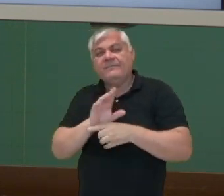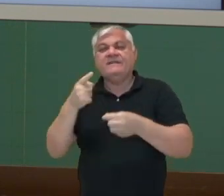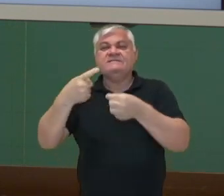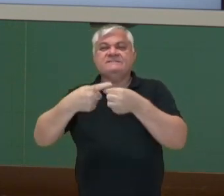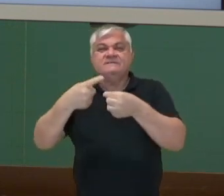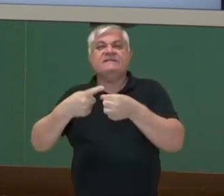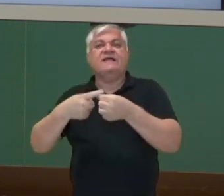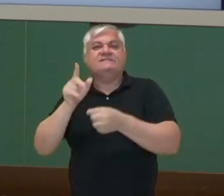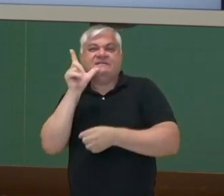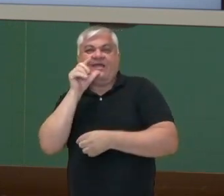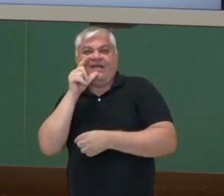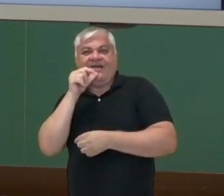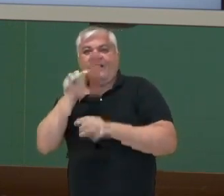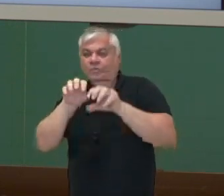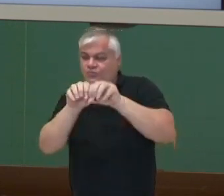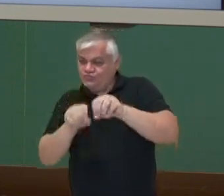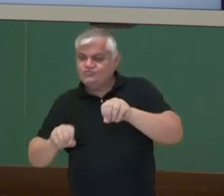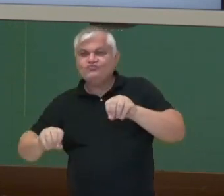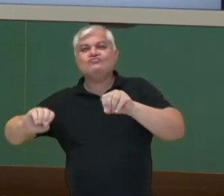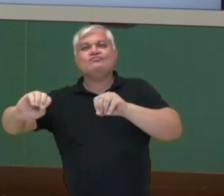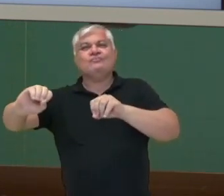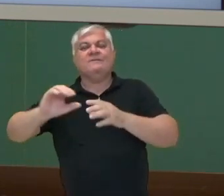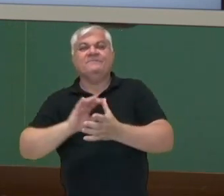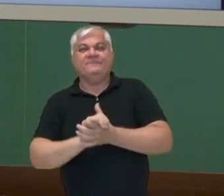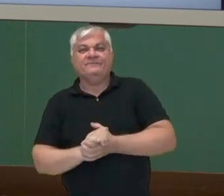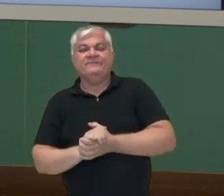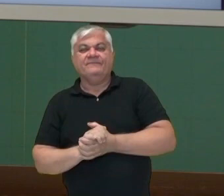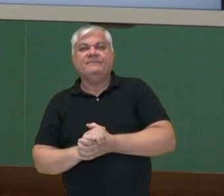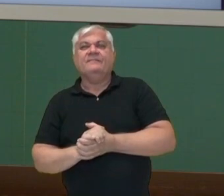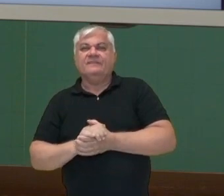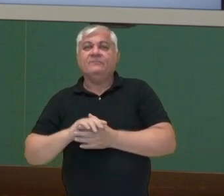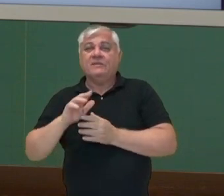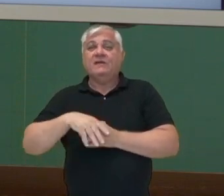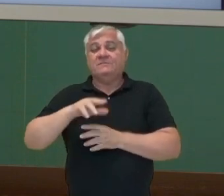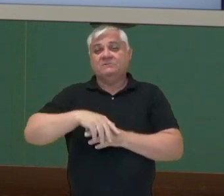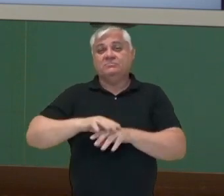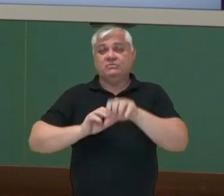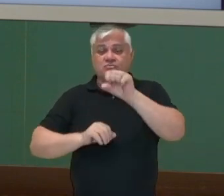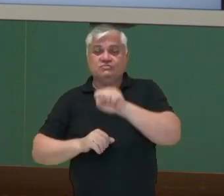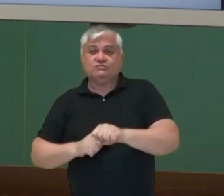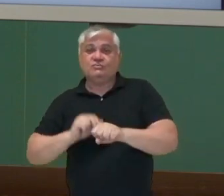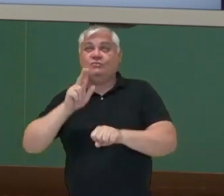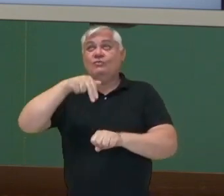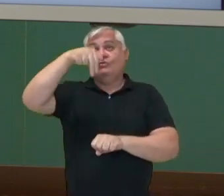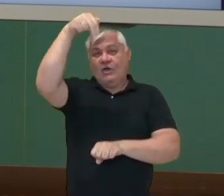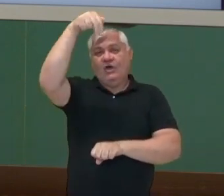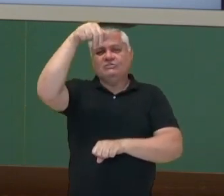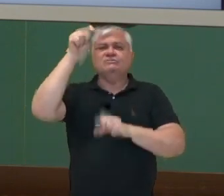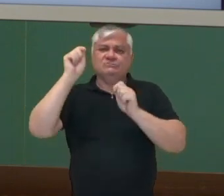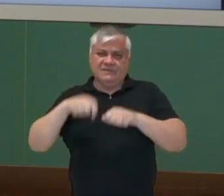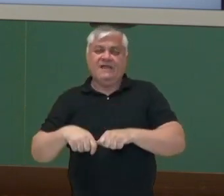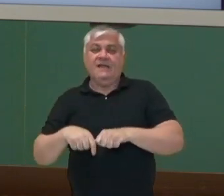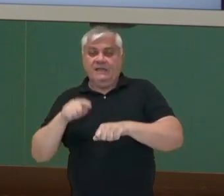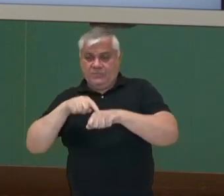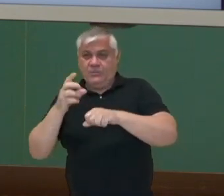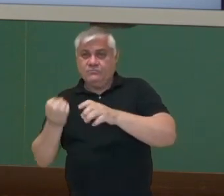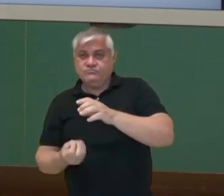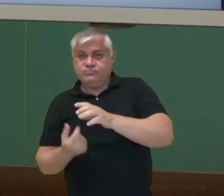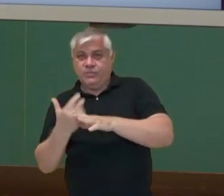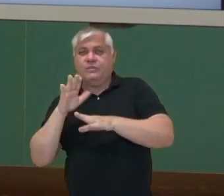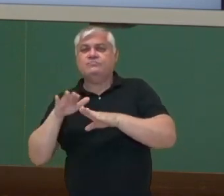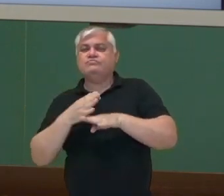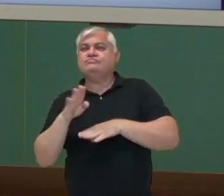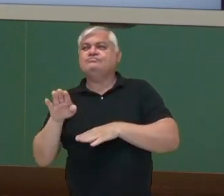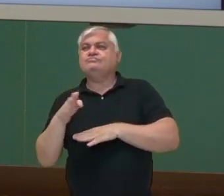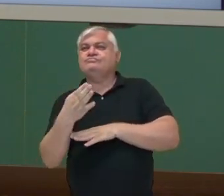cidades, né? E aí ele corre no sentido sul-norte, então ele nasce mais na porção sul do Brasil, mas em função do relevo, ele